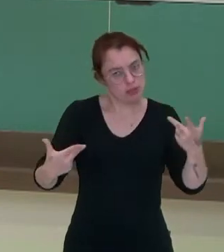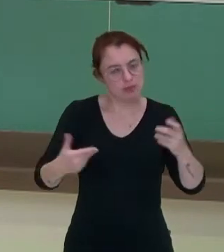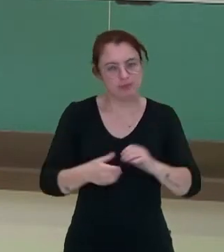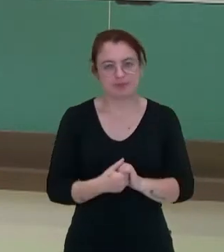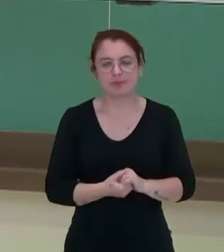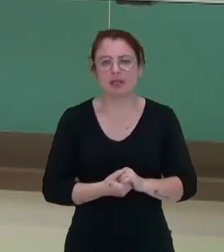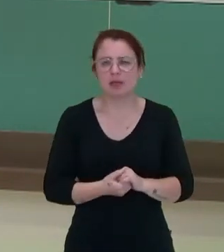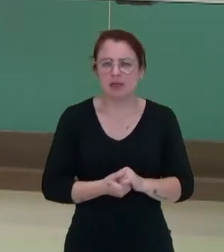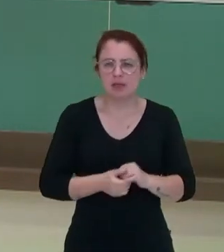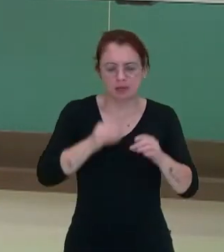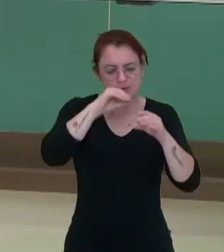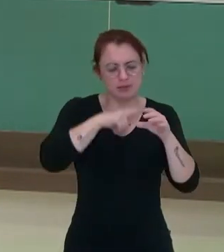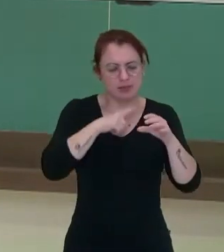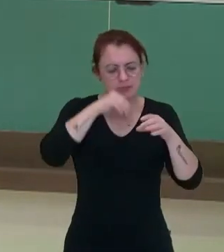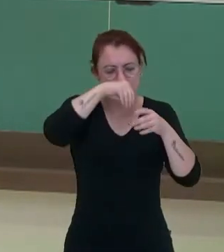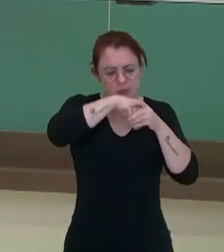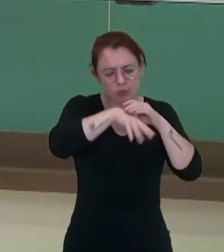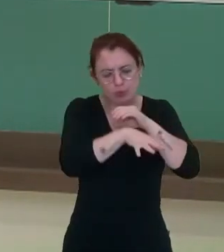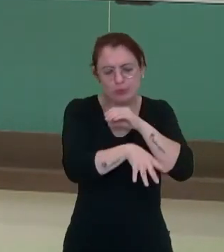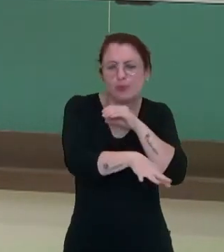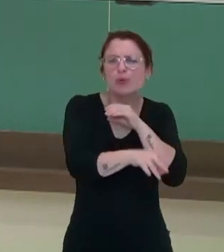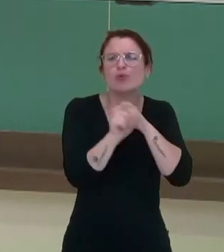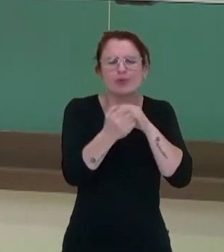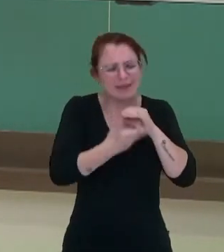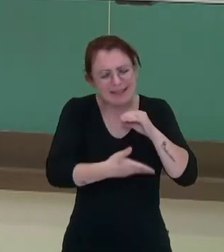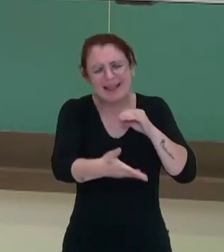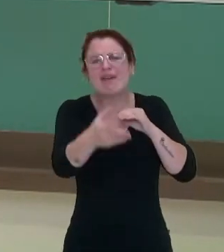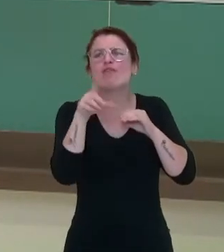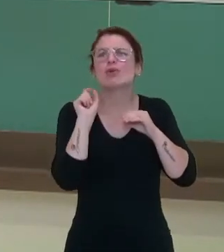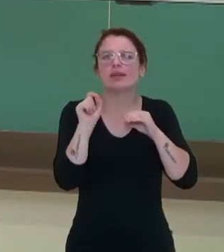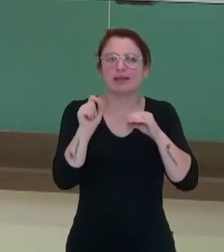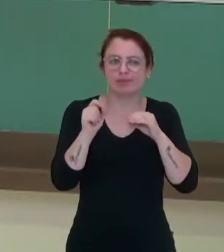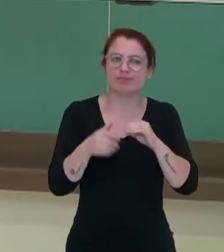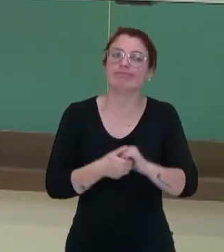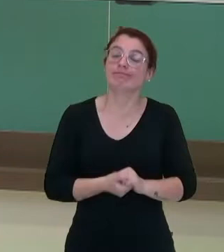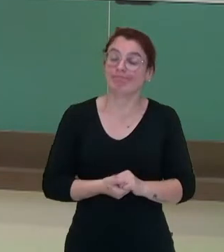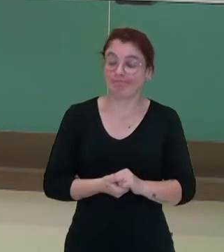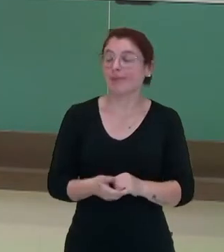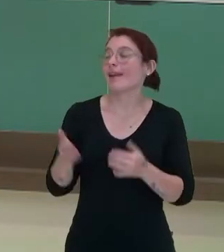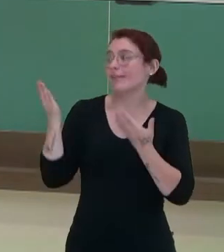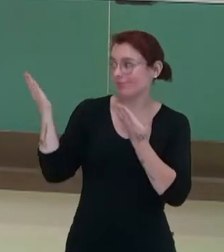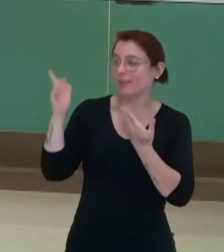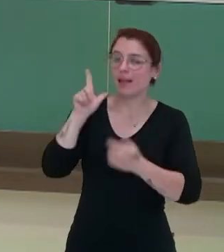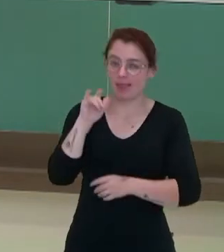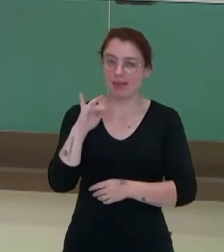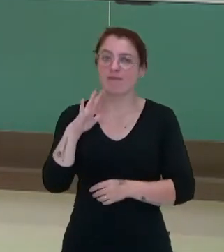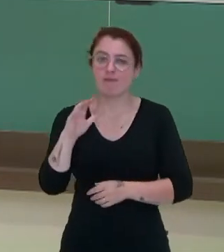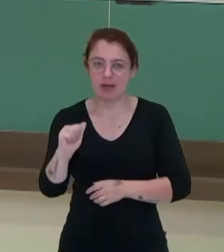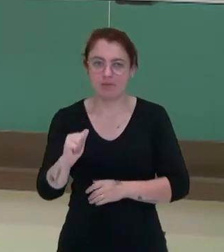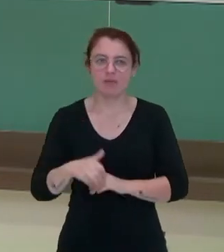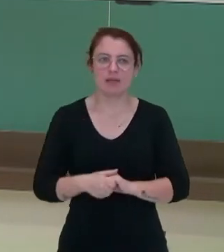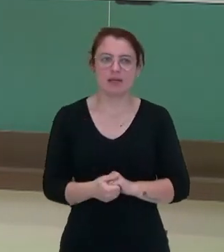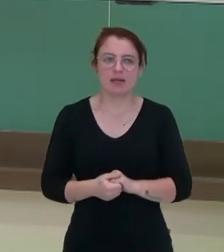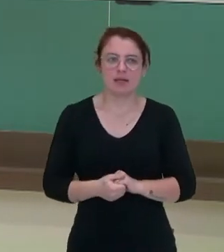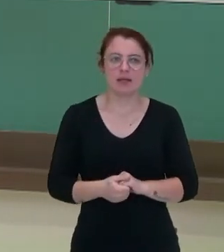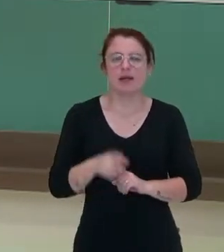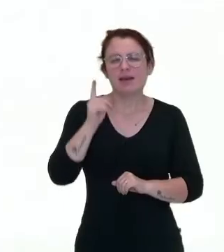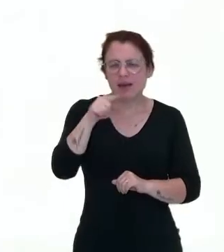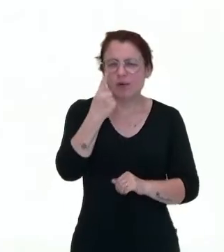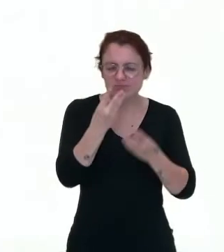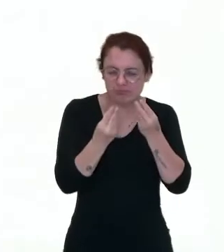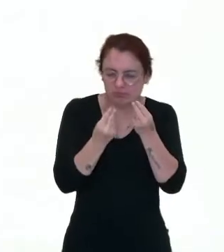Então, o que que ele vai transportar? O que que ele vai levar? Opa, a linfa. Então, ela é um